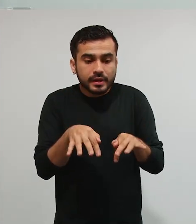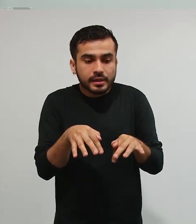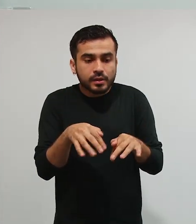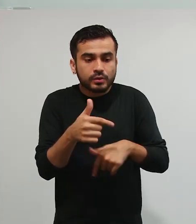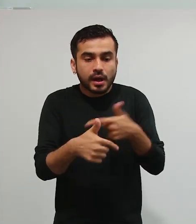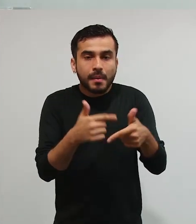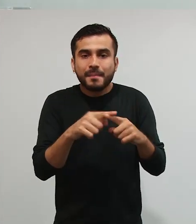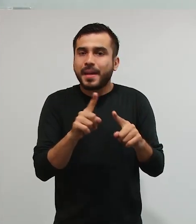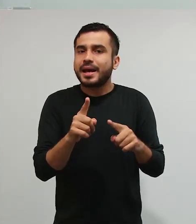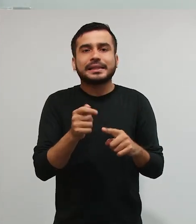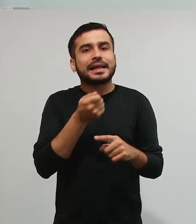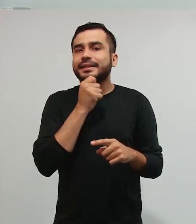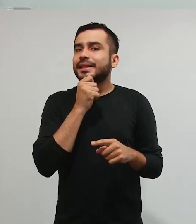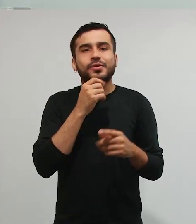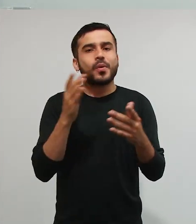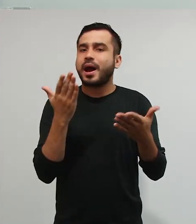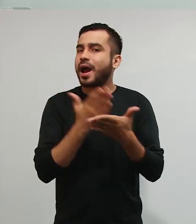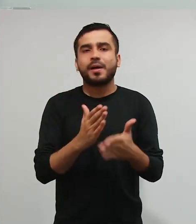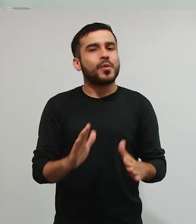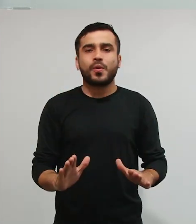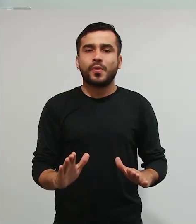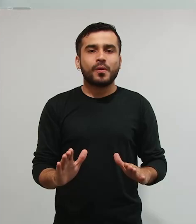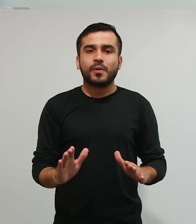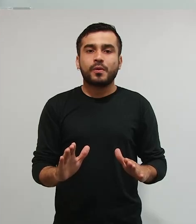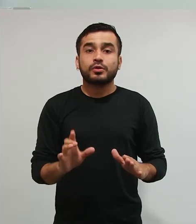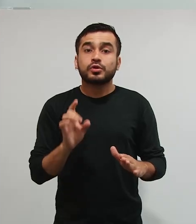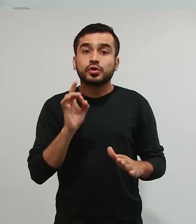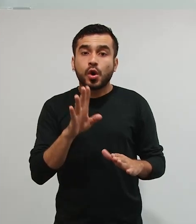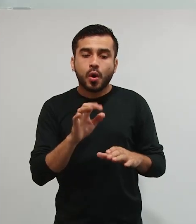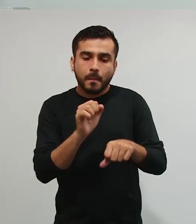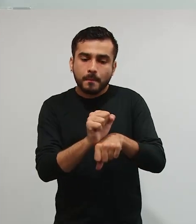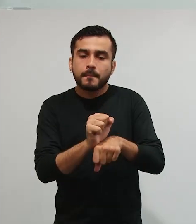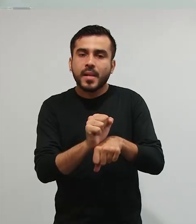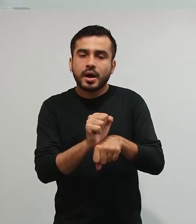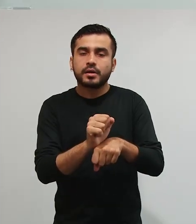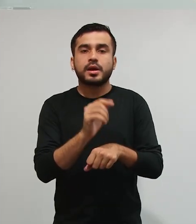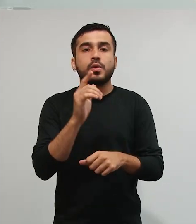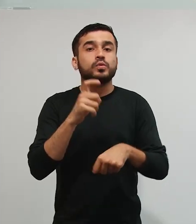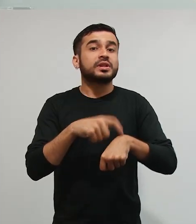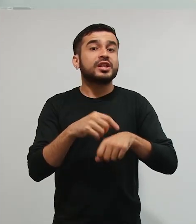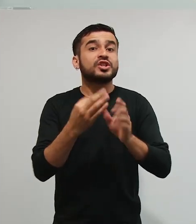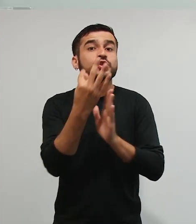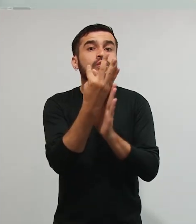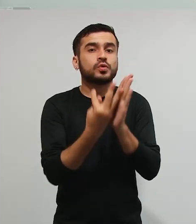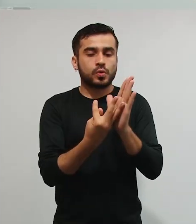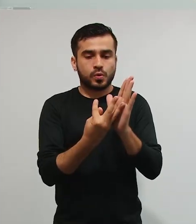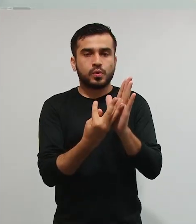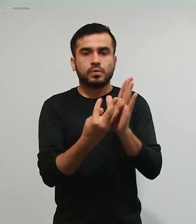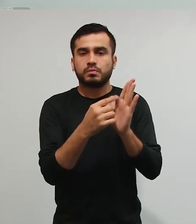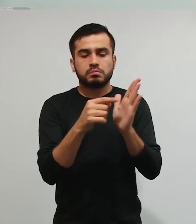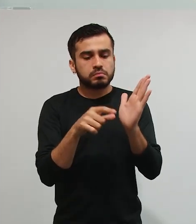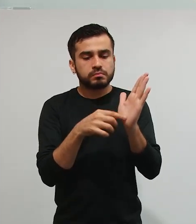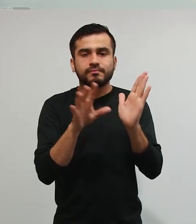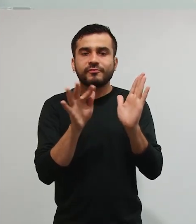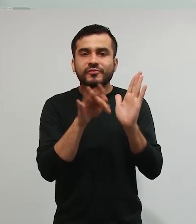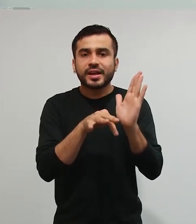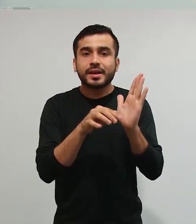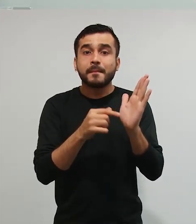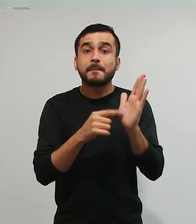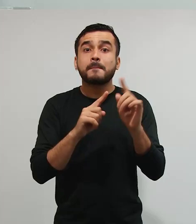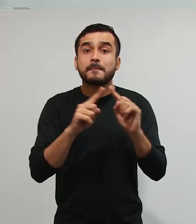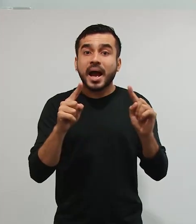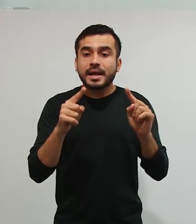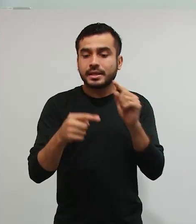fechando, mas não acabou. Então, você está fechando a discussão, você está fechando o texto, mas a